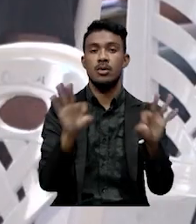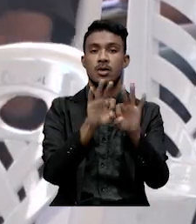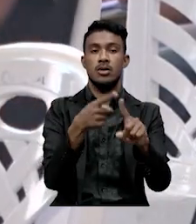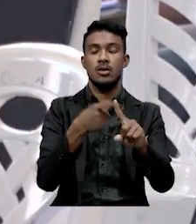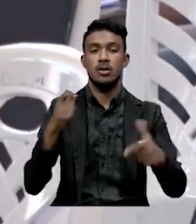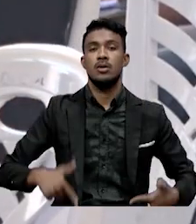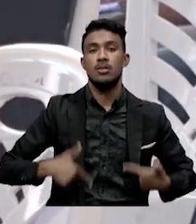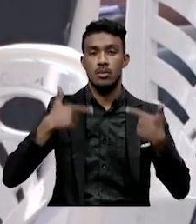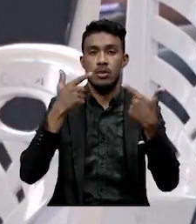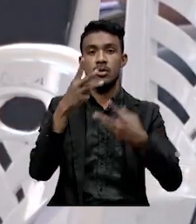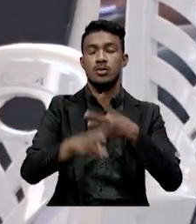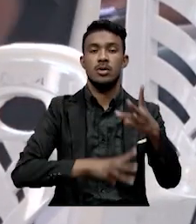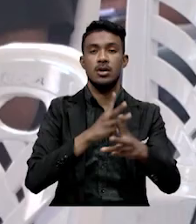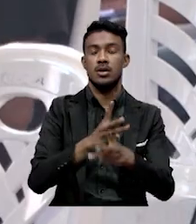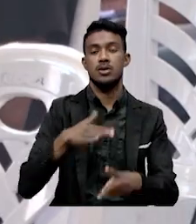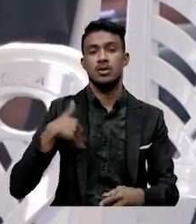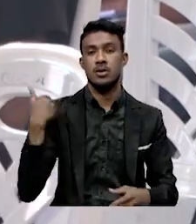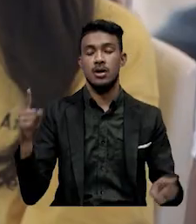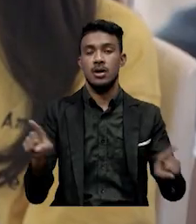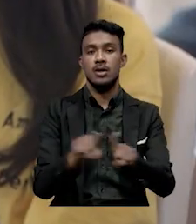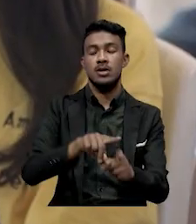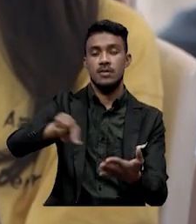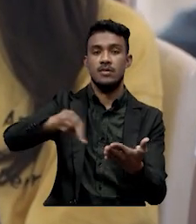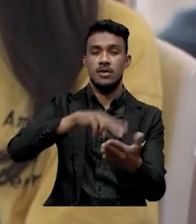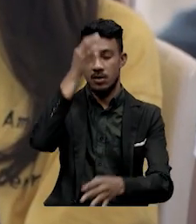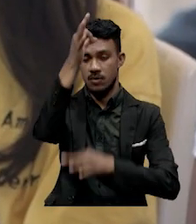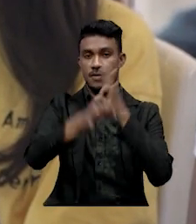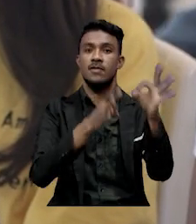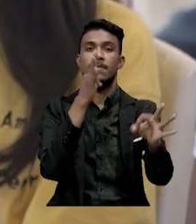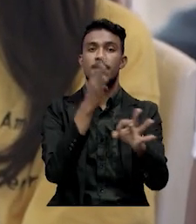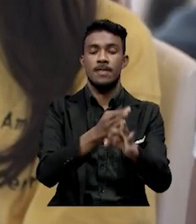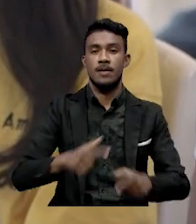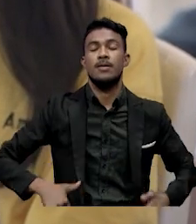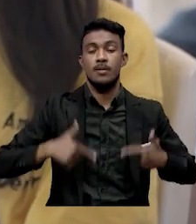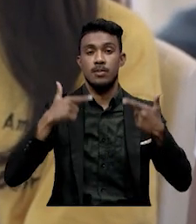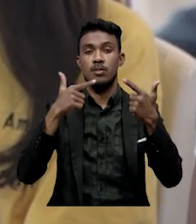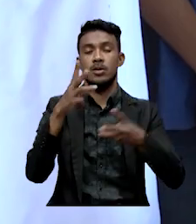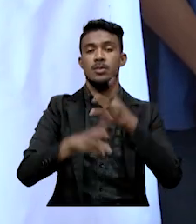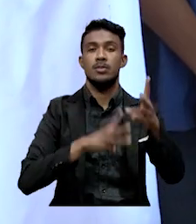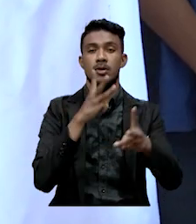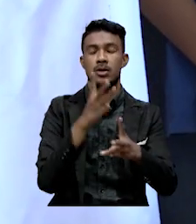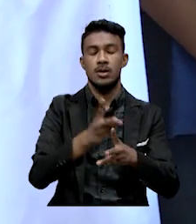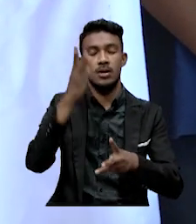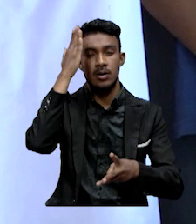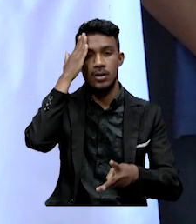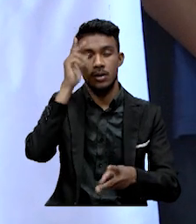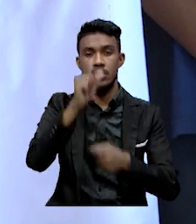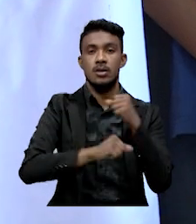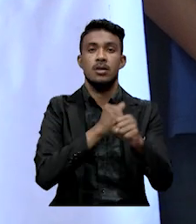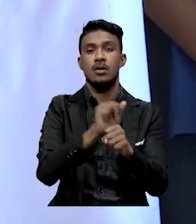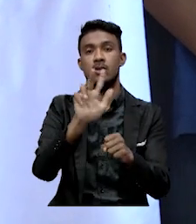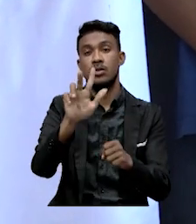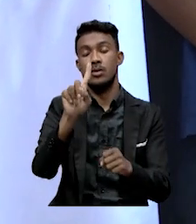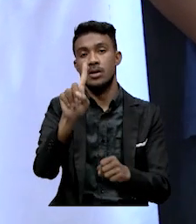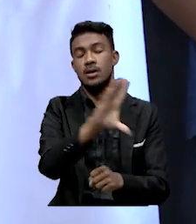Mundial Juventude mak nudar festa fiar Jornada Mundial Juventude nebe acontece tinantolu dala ida iha nasaung nebe